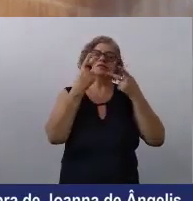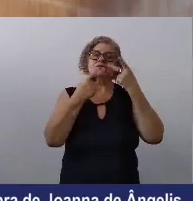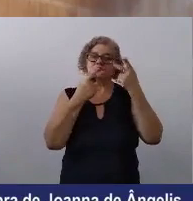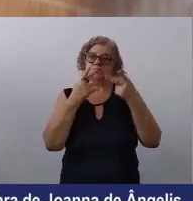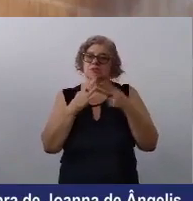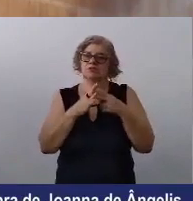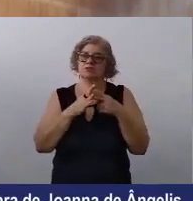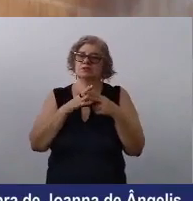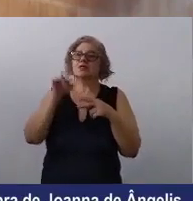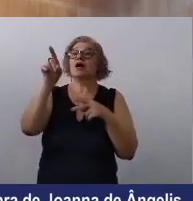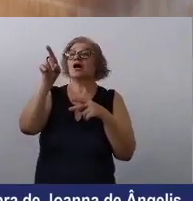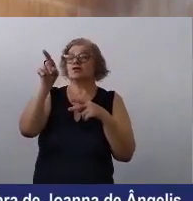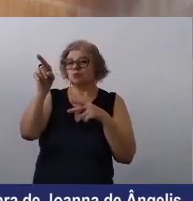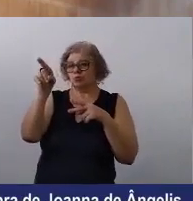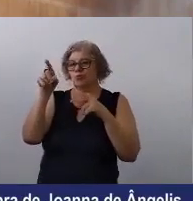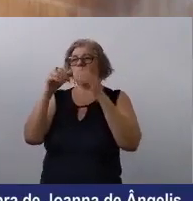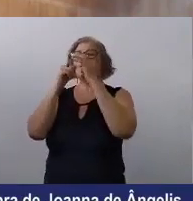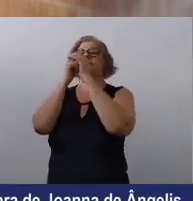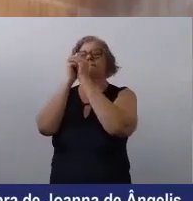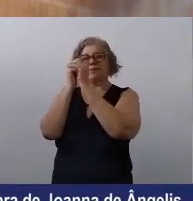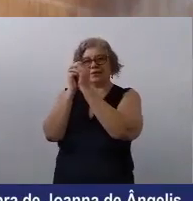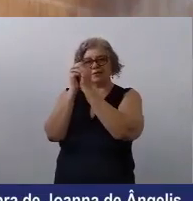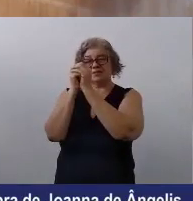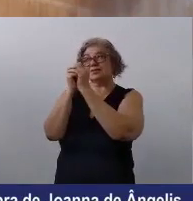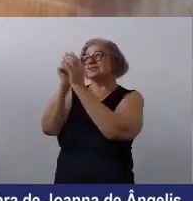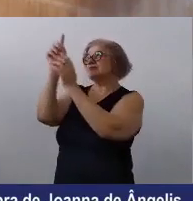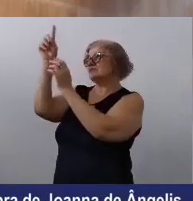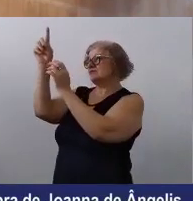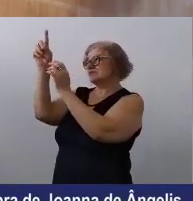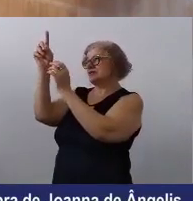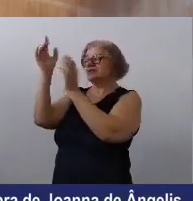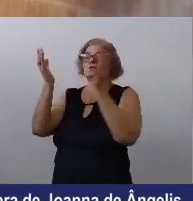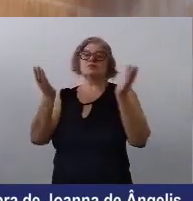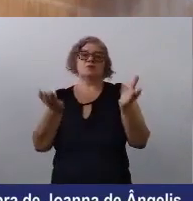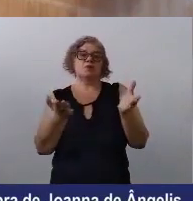disse: a tua prece de instantes